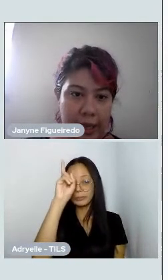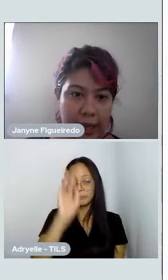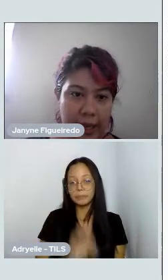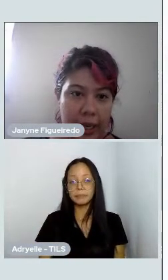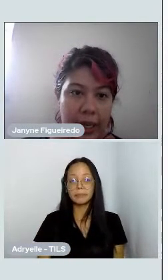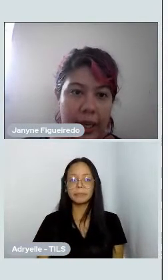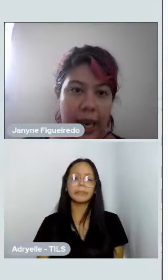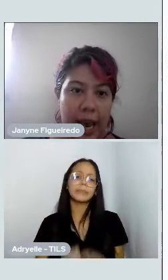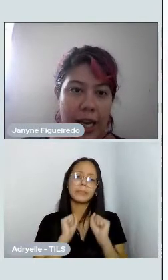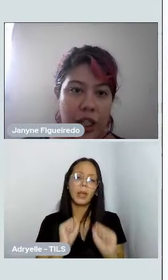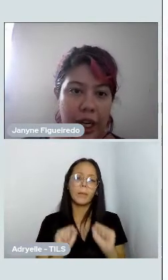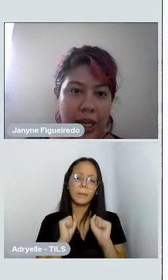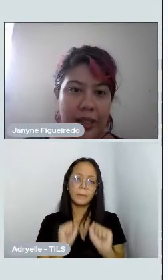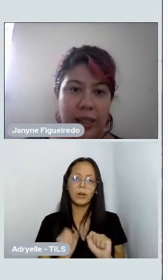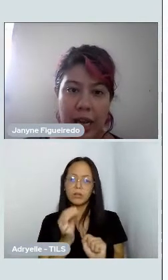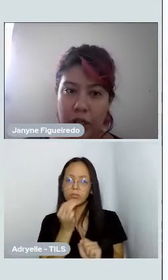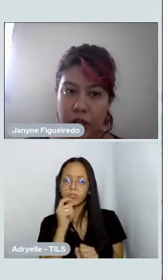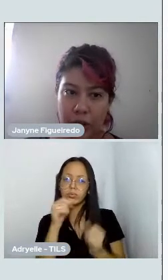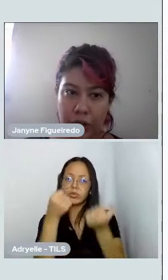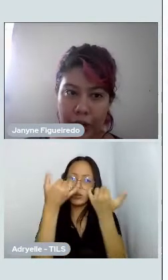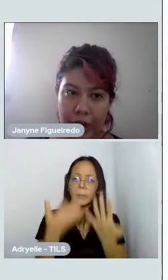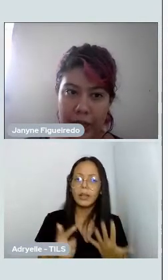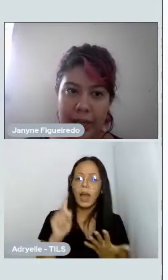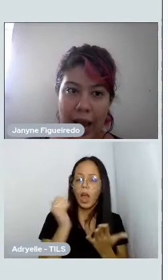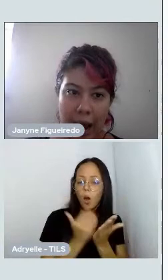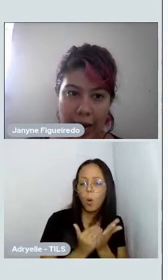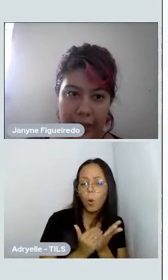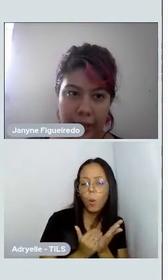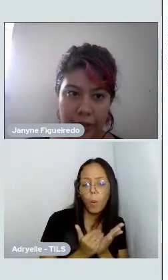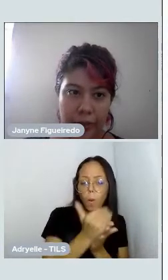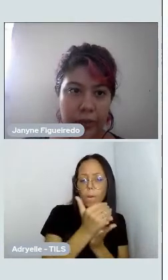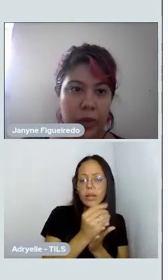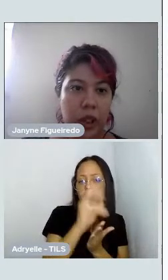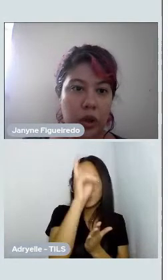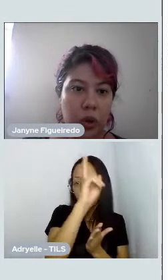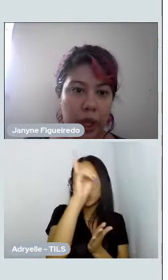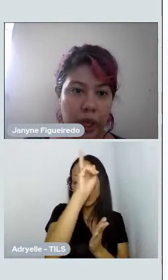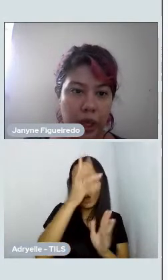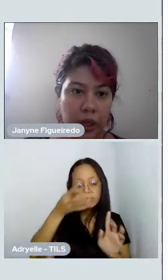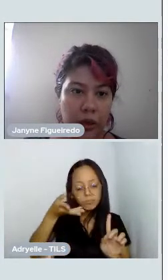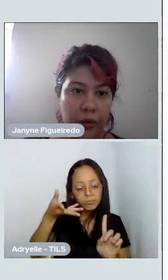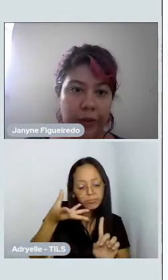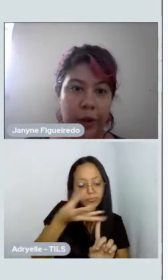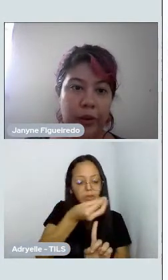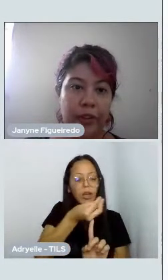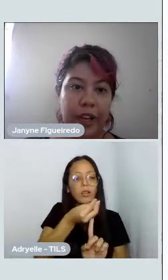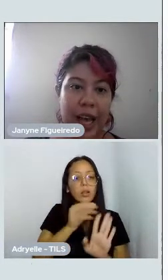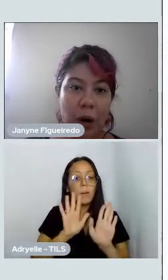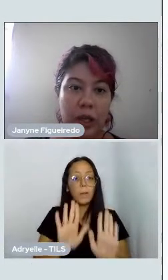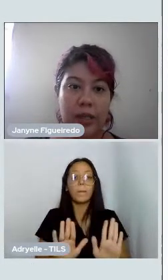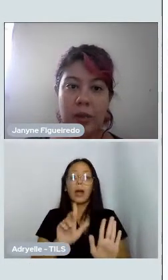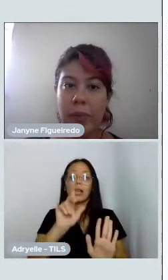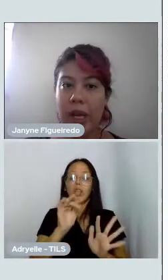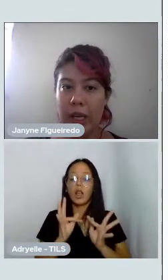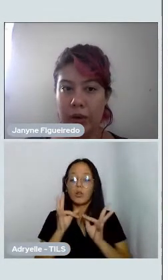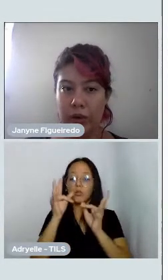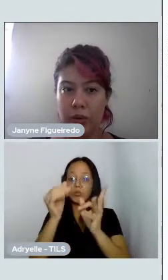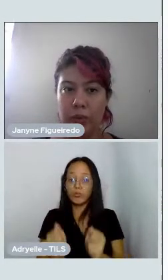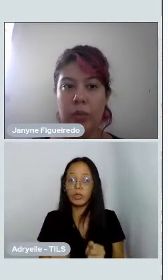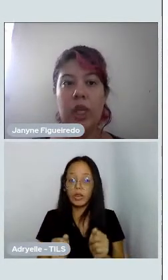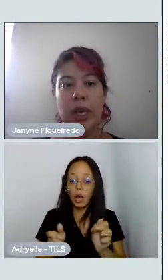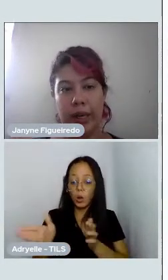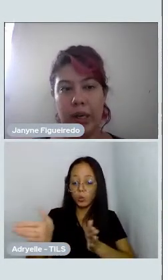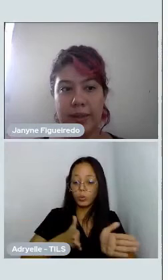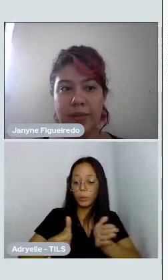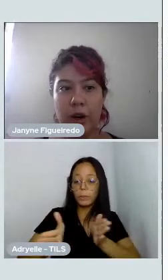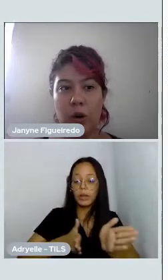Pode-se dizer que é a gênese da história da arte. No entanto, foi no final desse